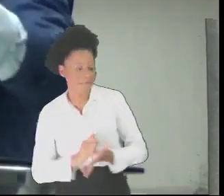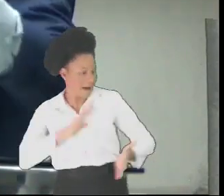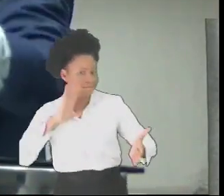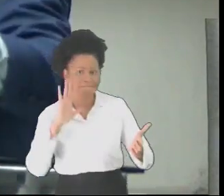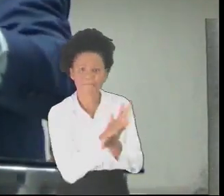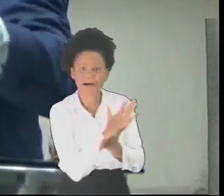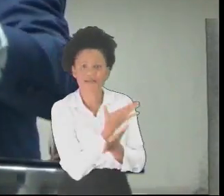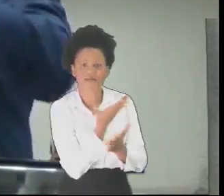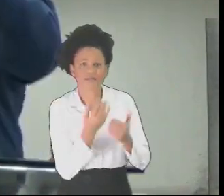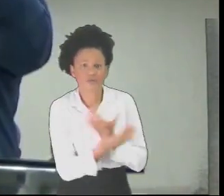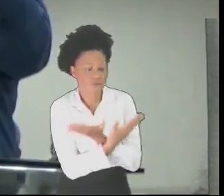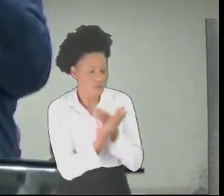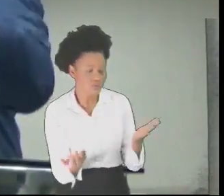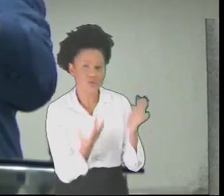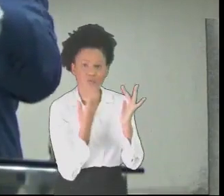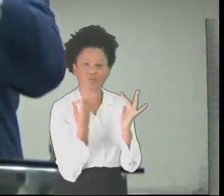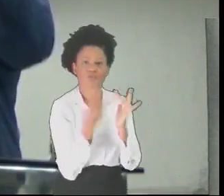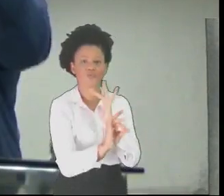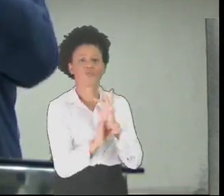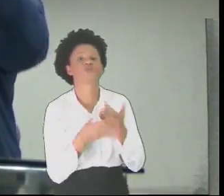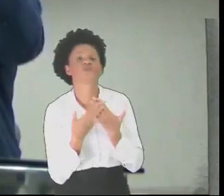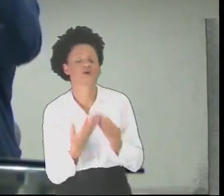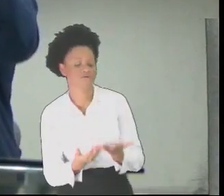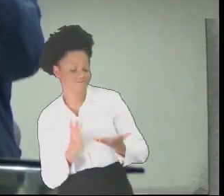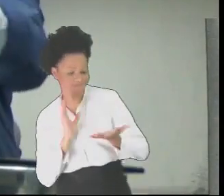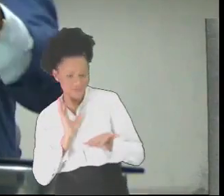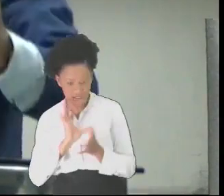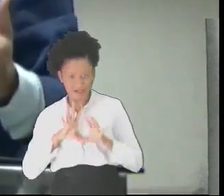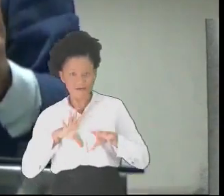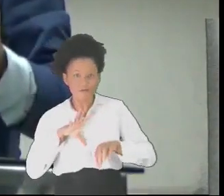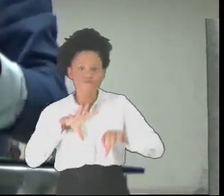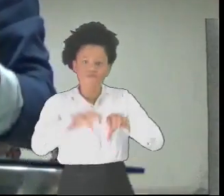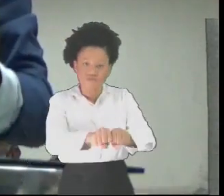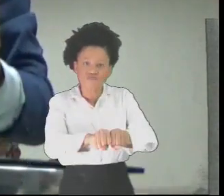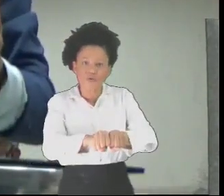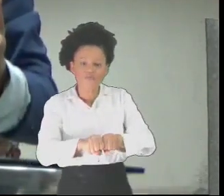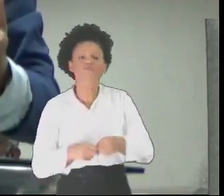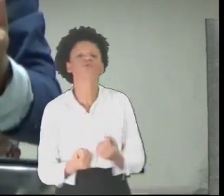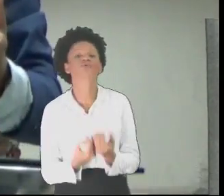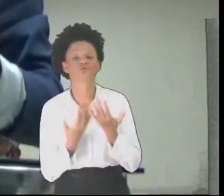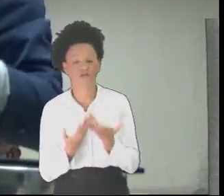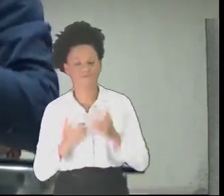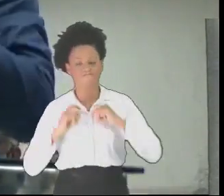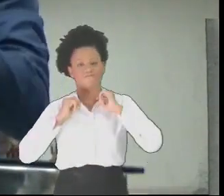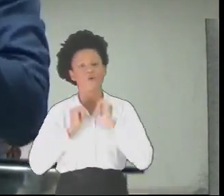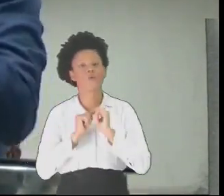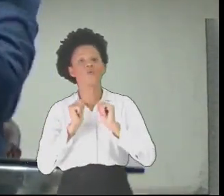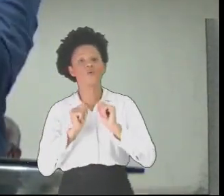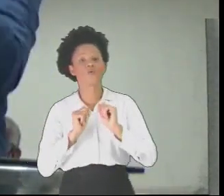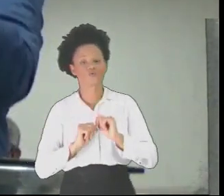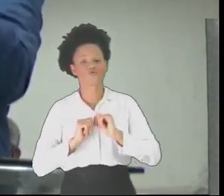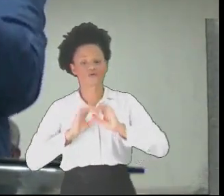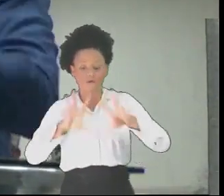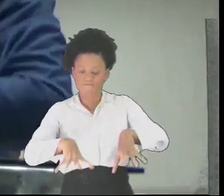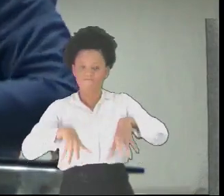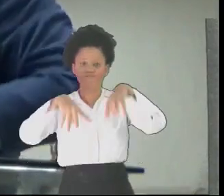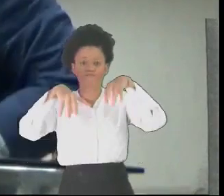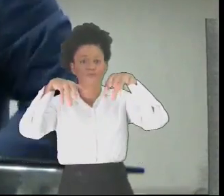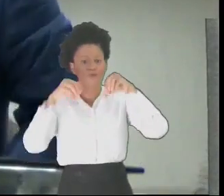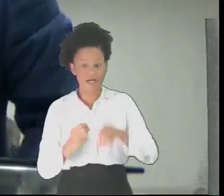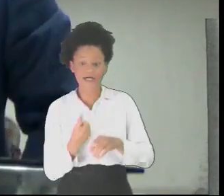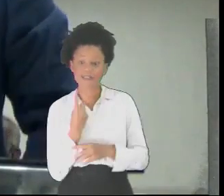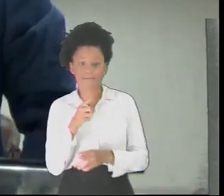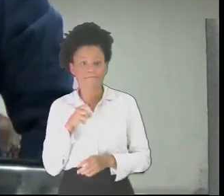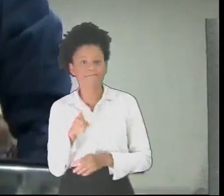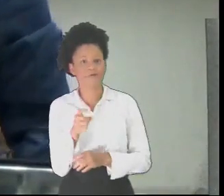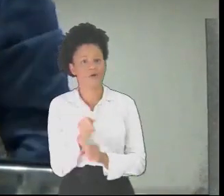destruir o anticristo e instaurar o reino milenial. Ele aí não vem mais buscar a igreja, ele